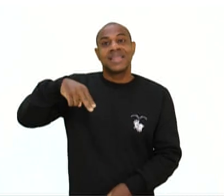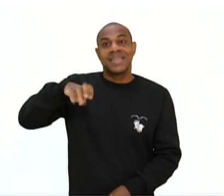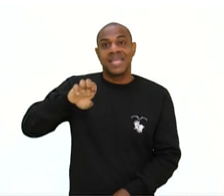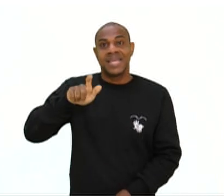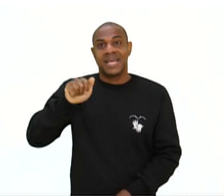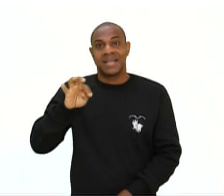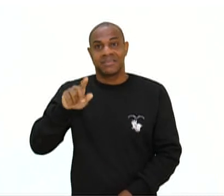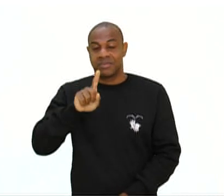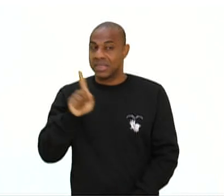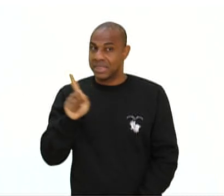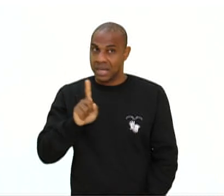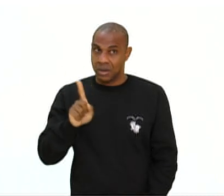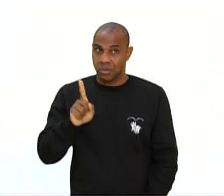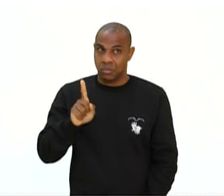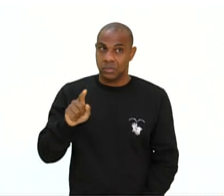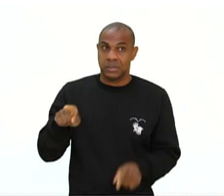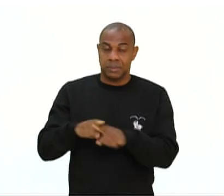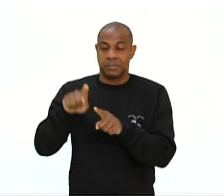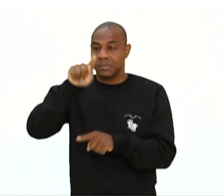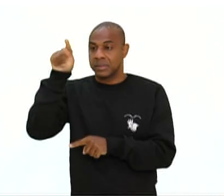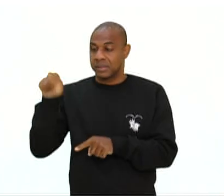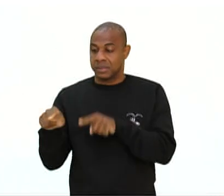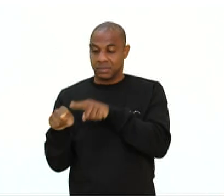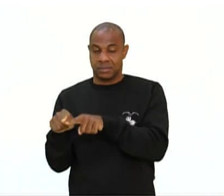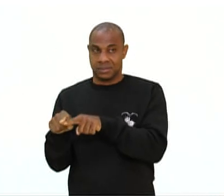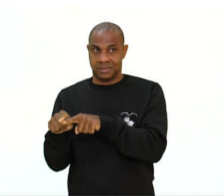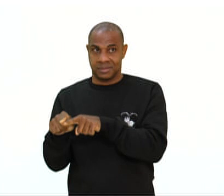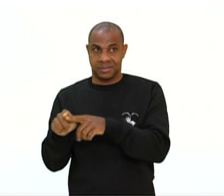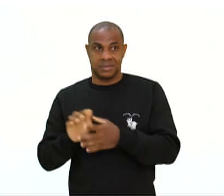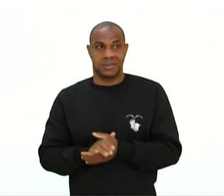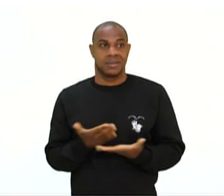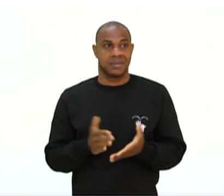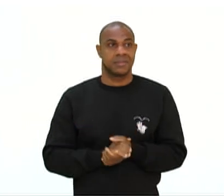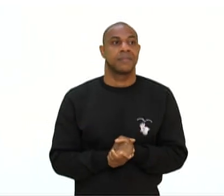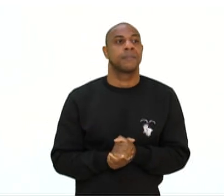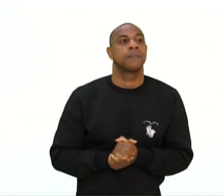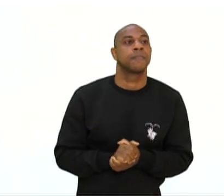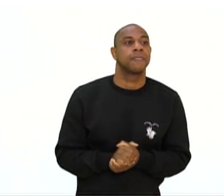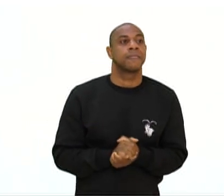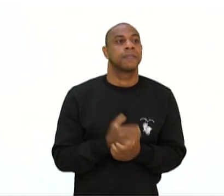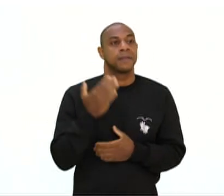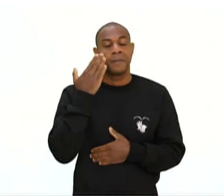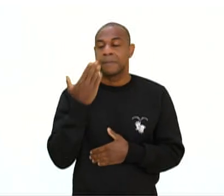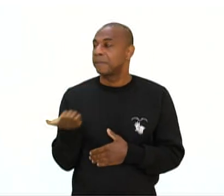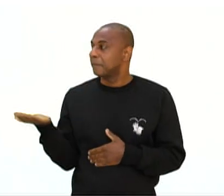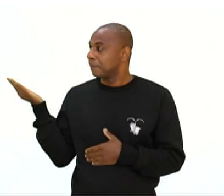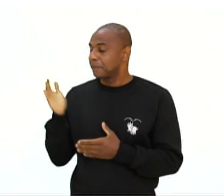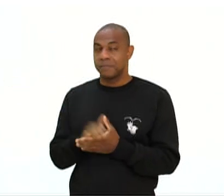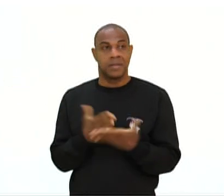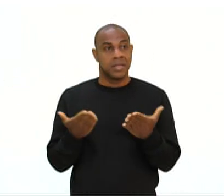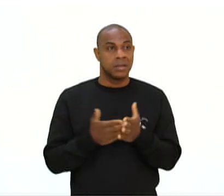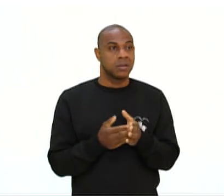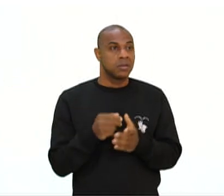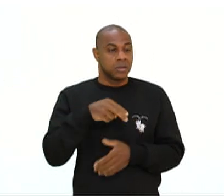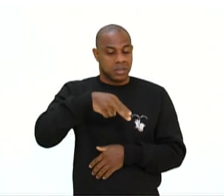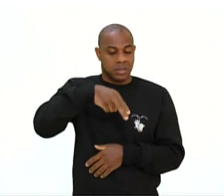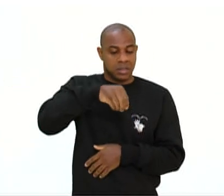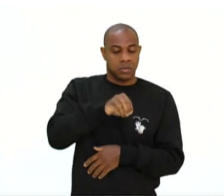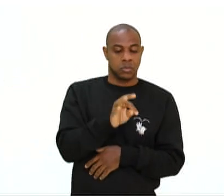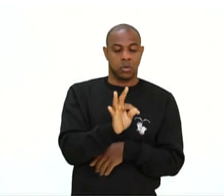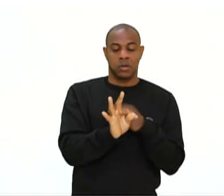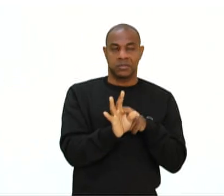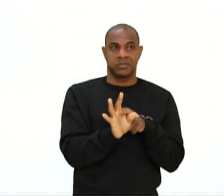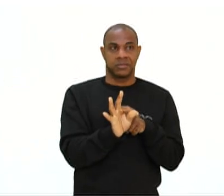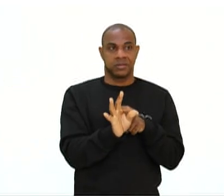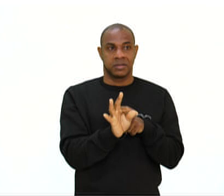né? Somente o many, somente o much, frases o quê? Afirmativas. E aqui no caso, quando eu coloco not na frente